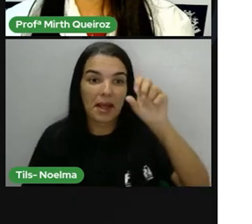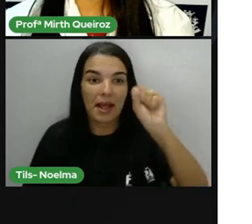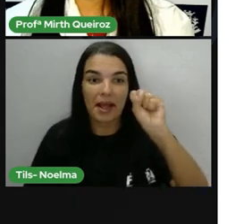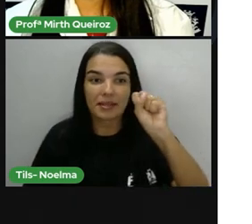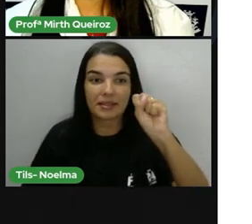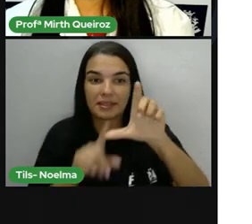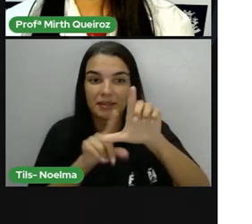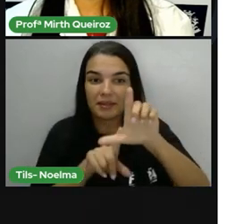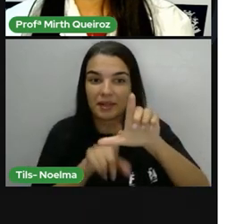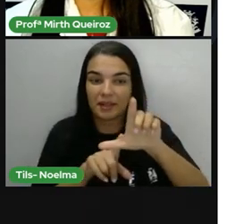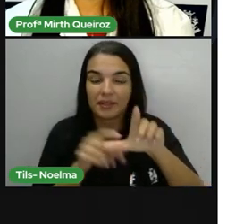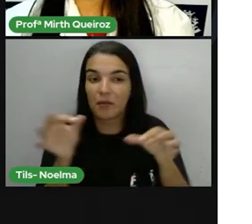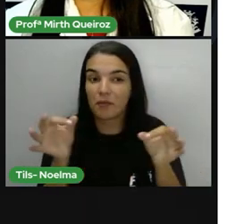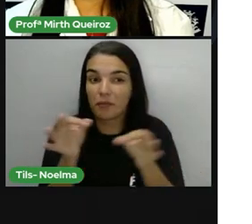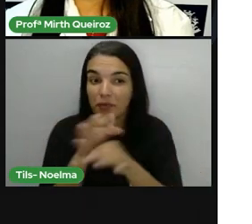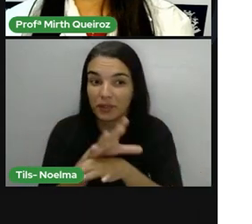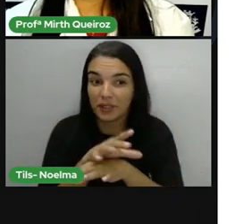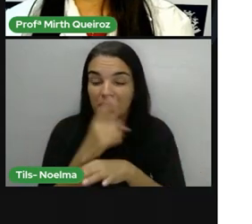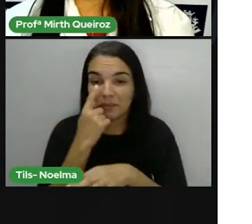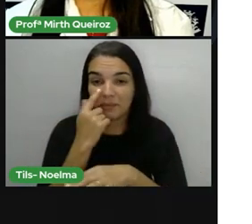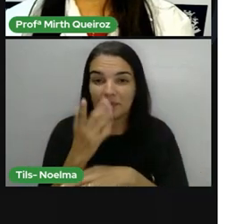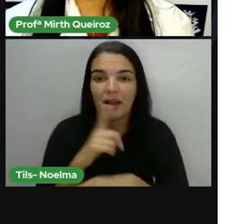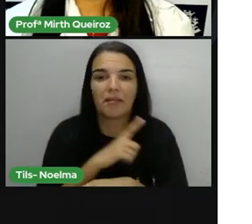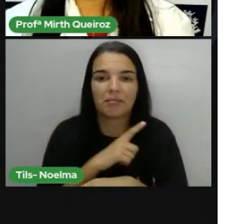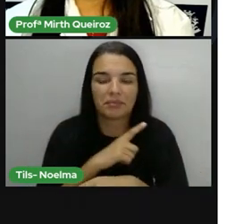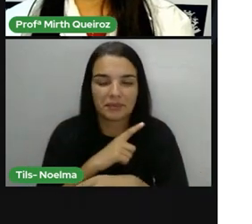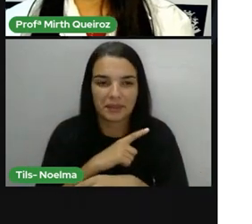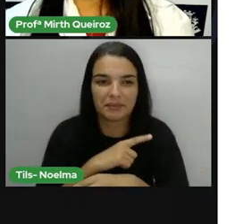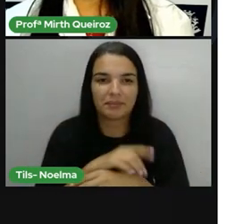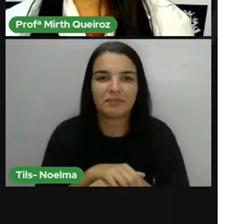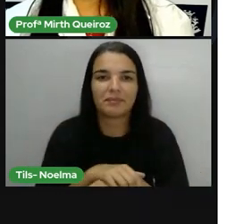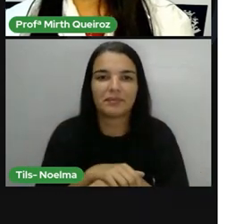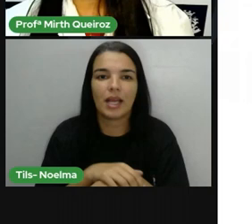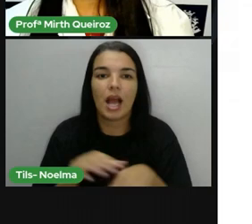PS, paroxítono leva acento. Irmã,